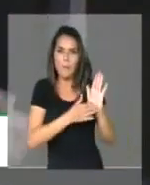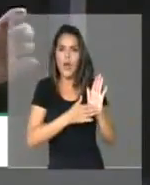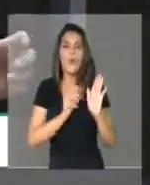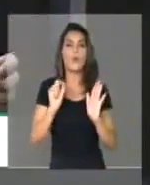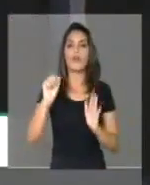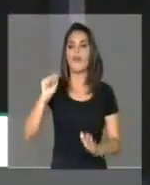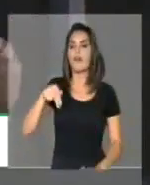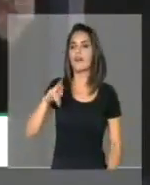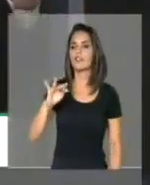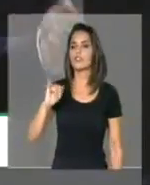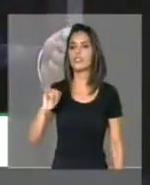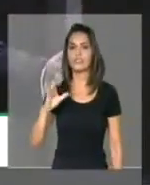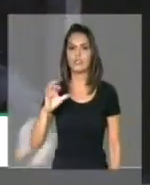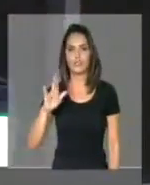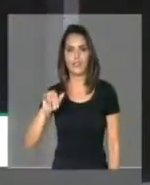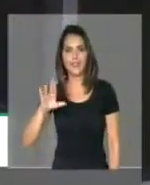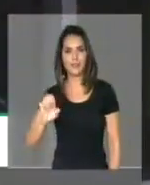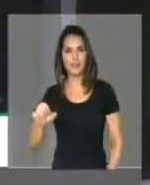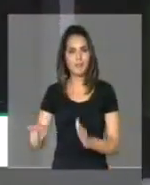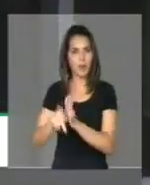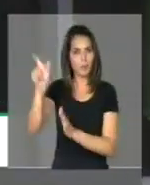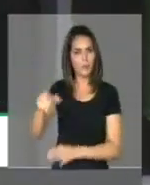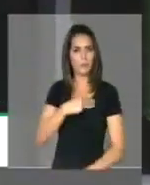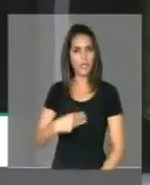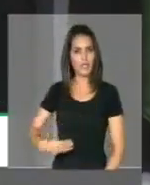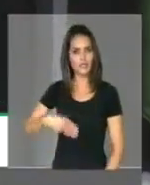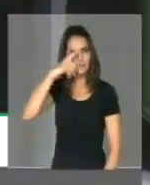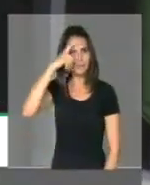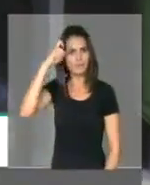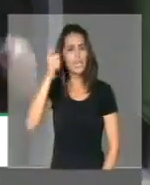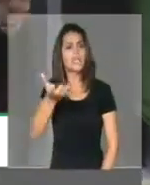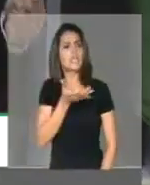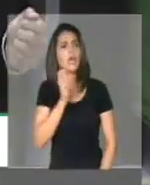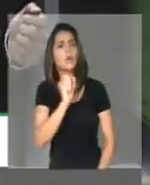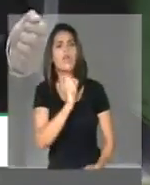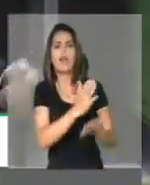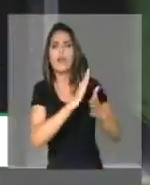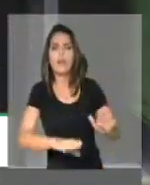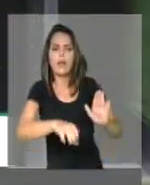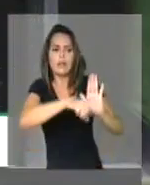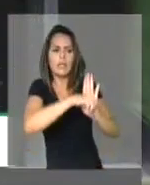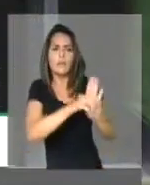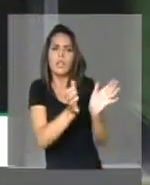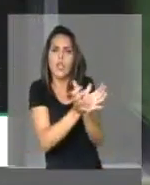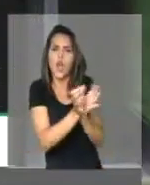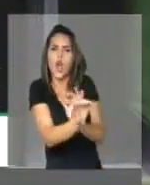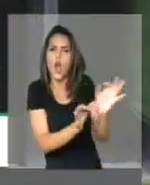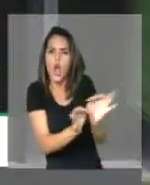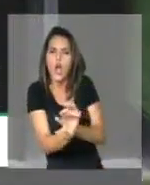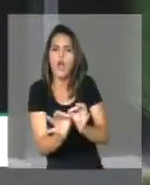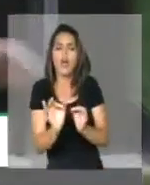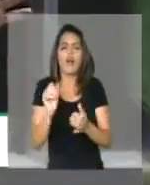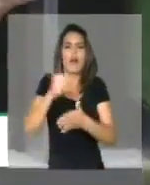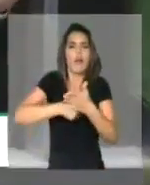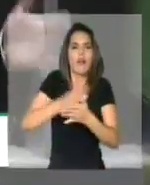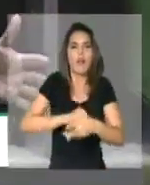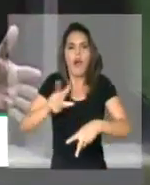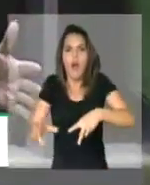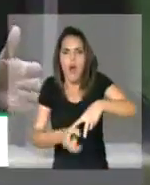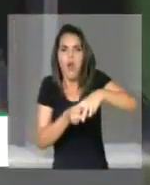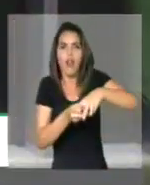Moro. Pretende endurecer as penas, combater o crime organizado, combater a corrupção. Nós temos